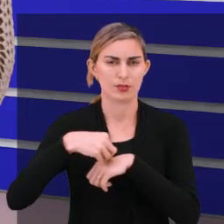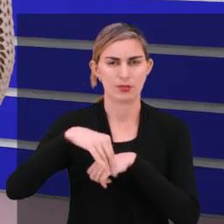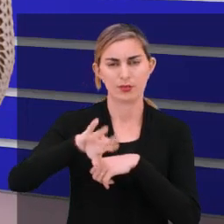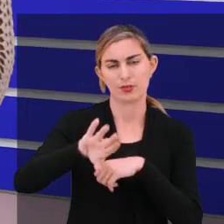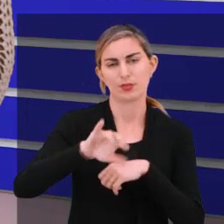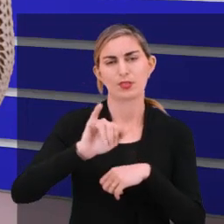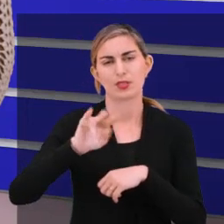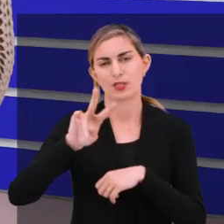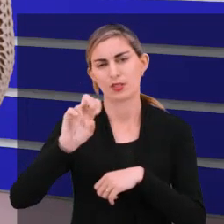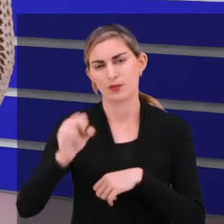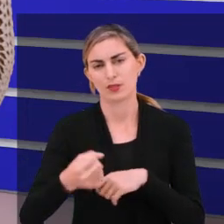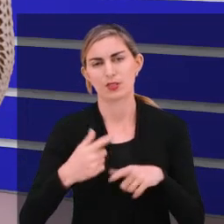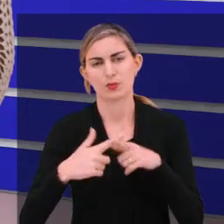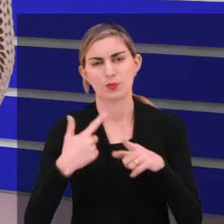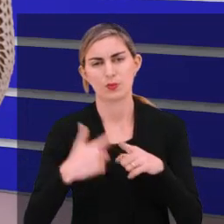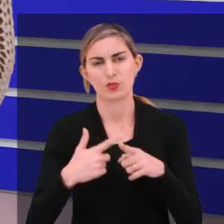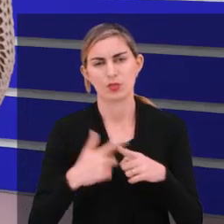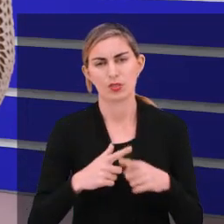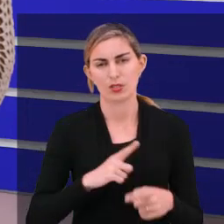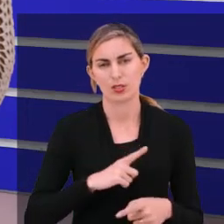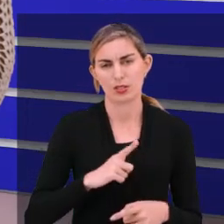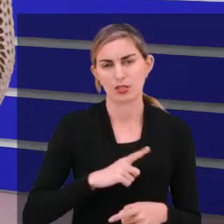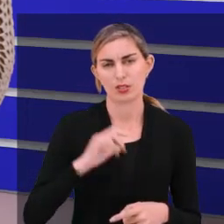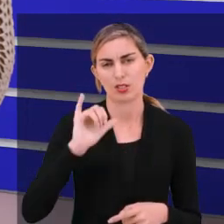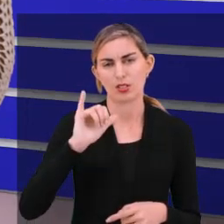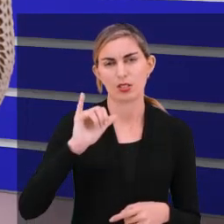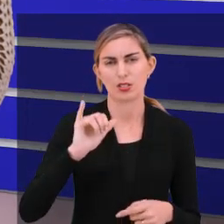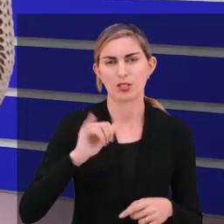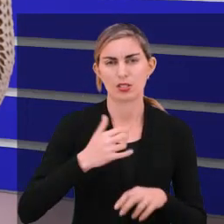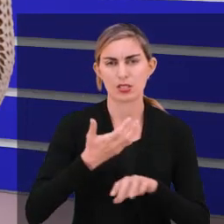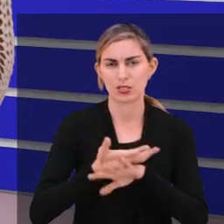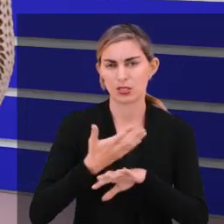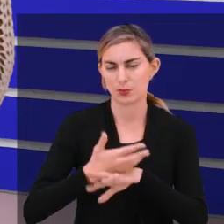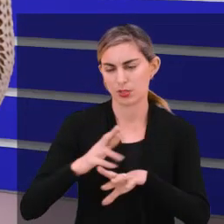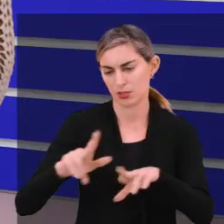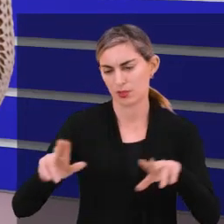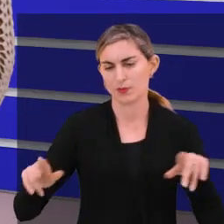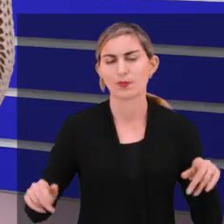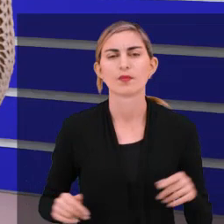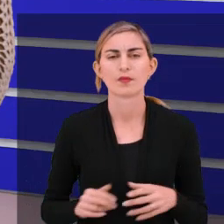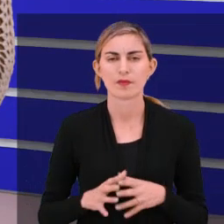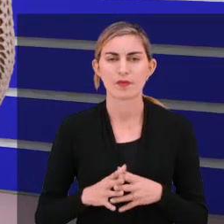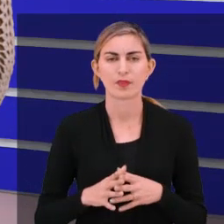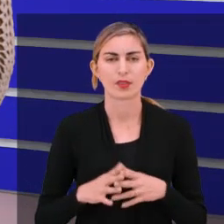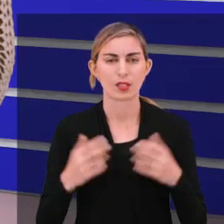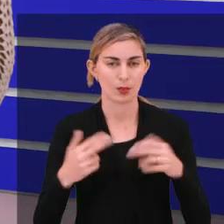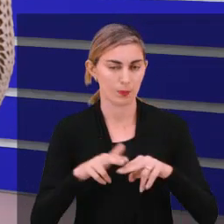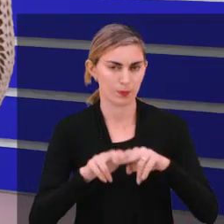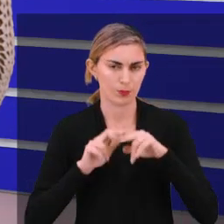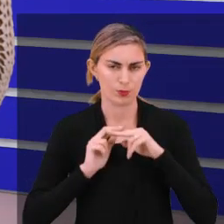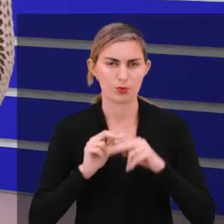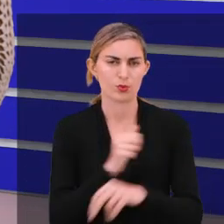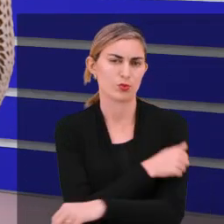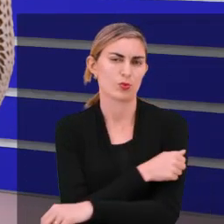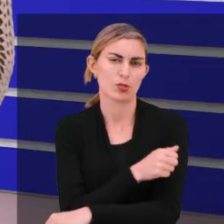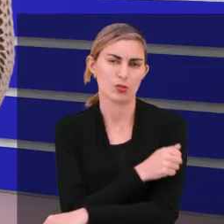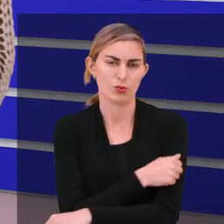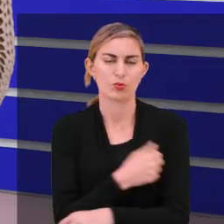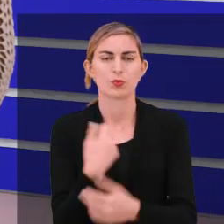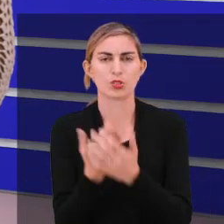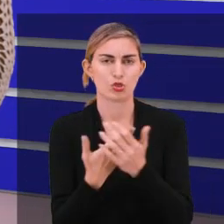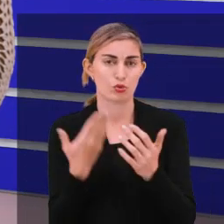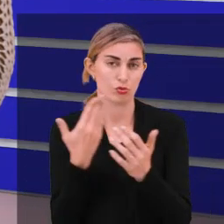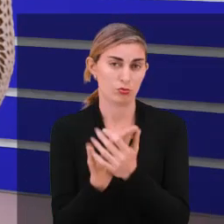adendo à fala de Ives, porque existe uma interdisciplinaridade nessa questão. E é por isso que os alunos têm